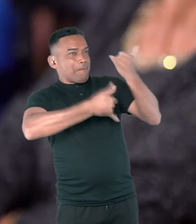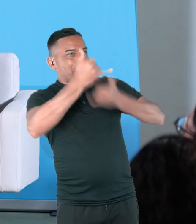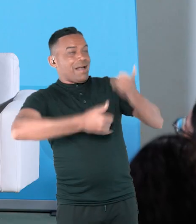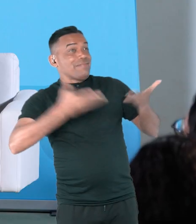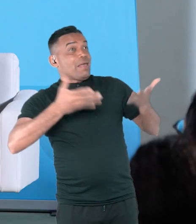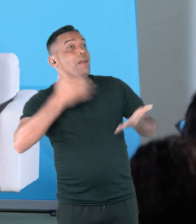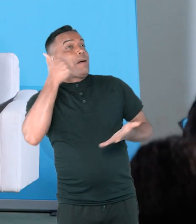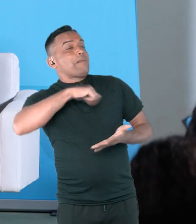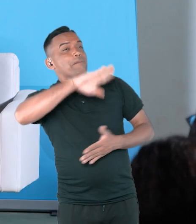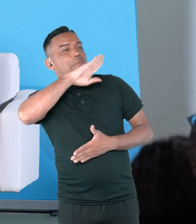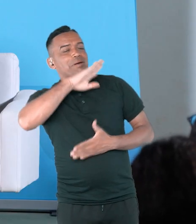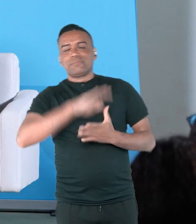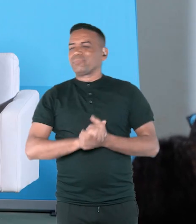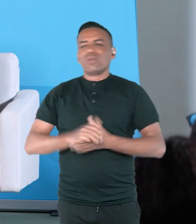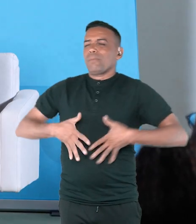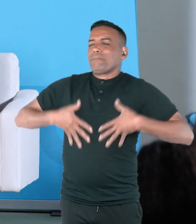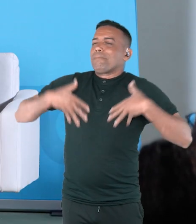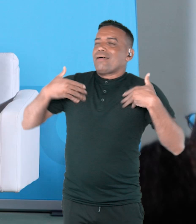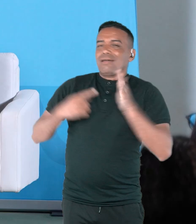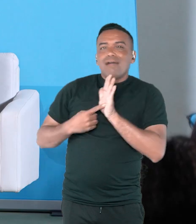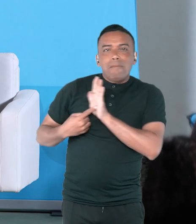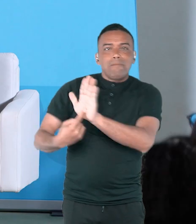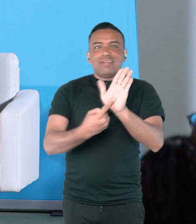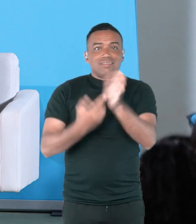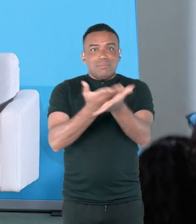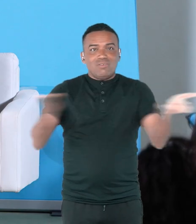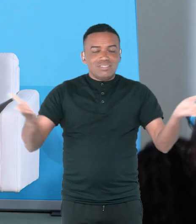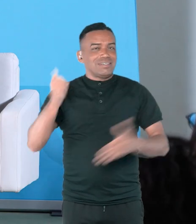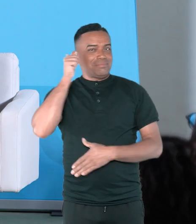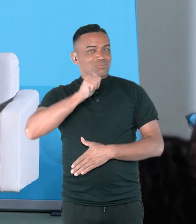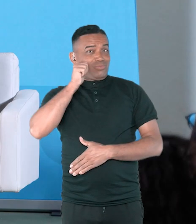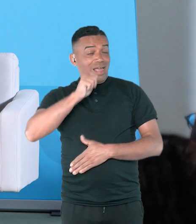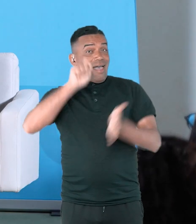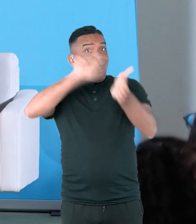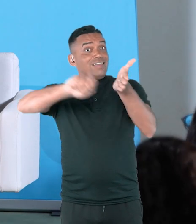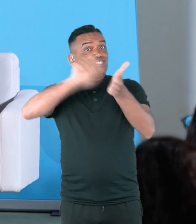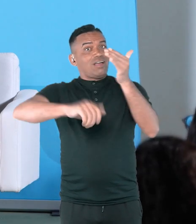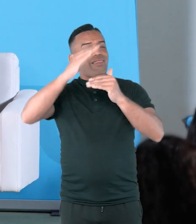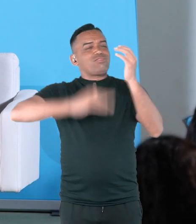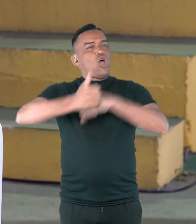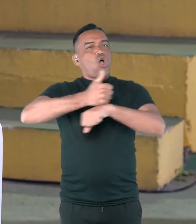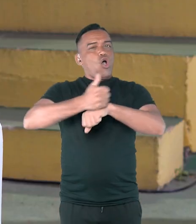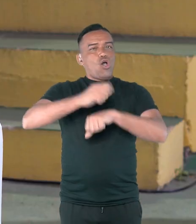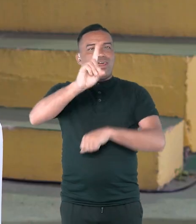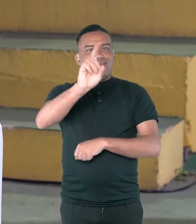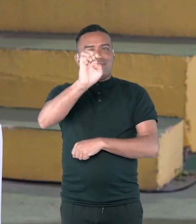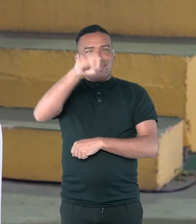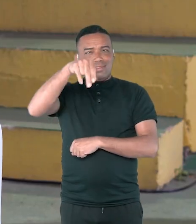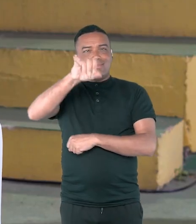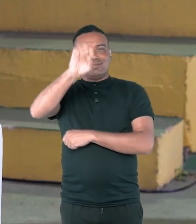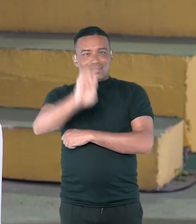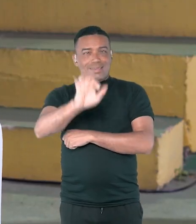Denise Fraga é uma mulher branca de cabelos escuros, longos e ondulados. Ela veste uma blusa preta com